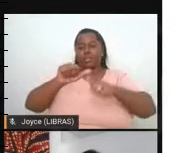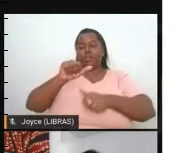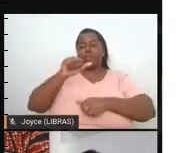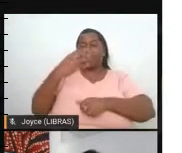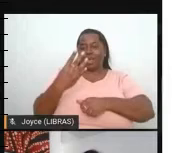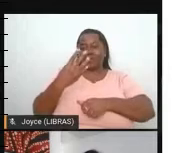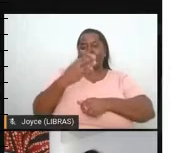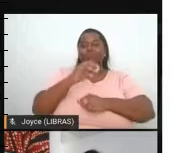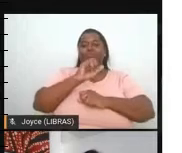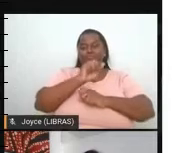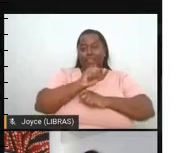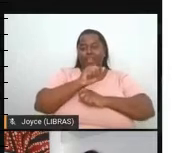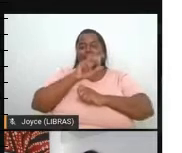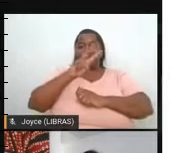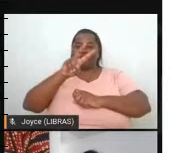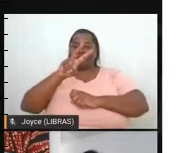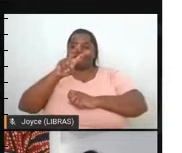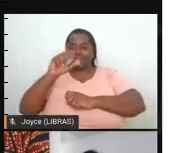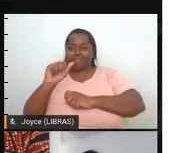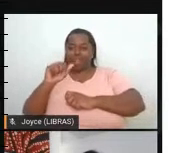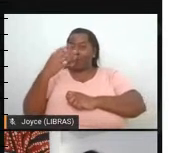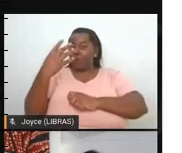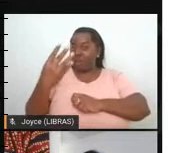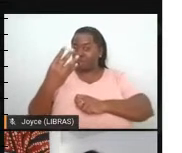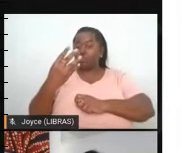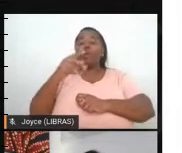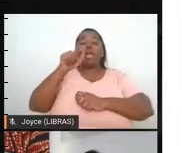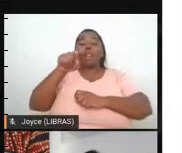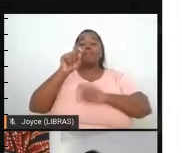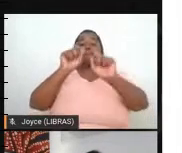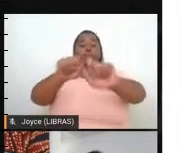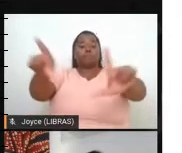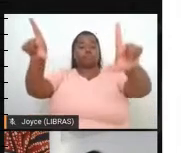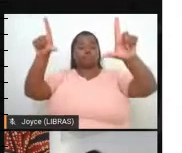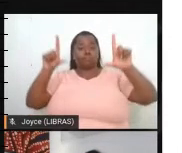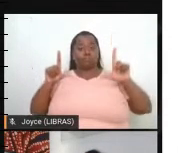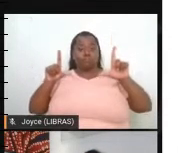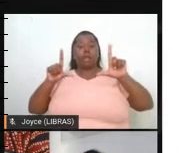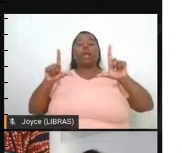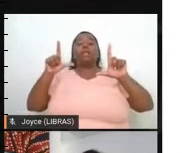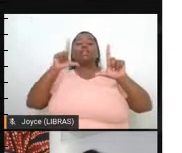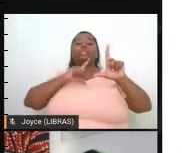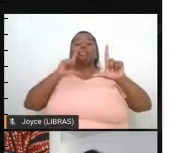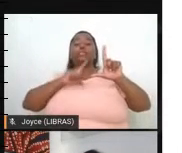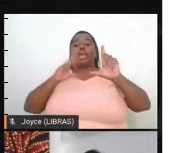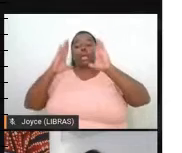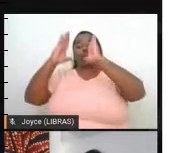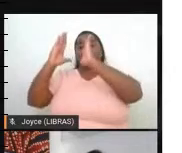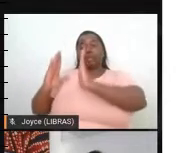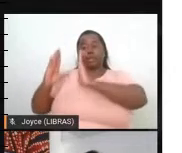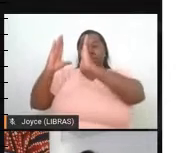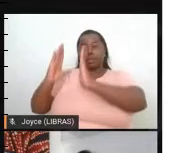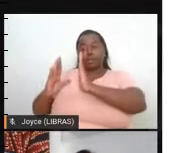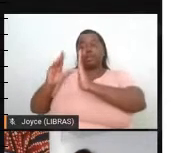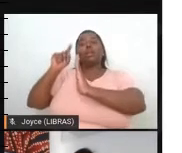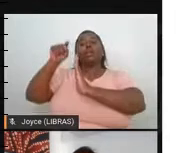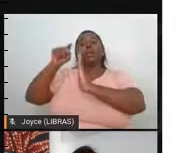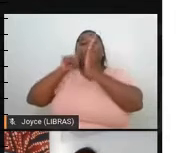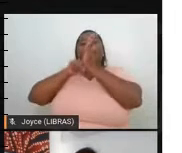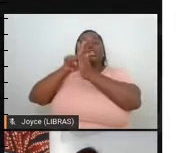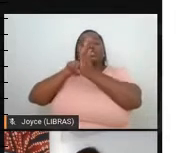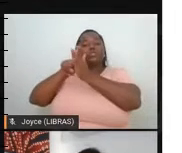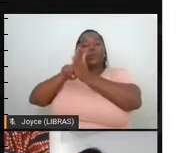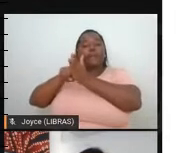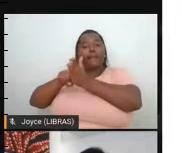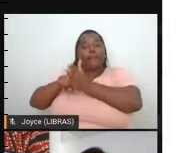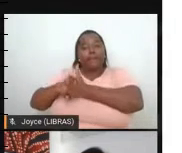unidade 4, vai abrir essa tela para ele, onde na parte esquerda tem a navegação do questionário. Então, esse é um questionário que tem